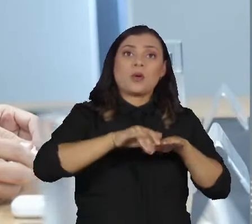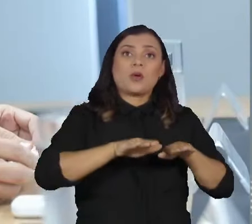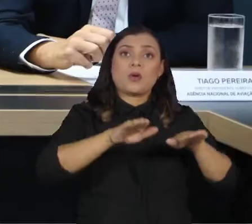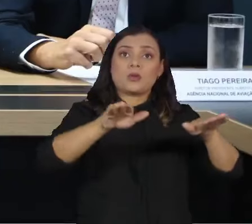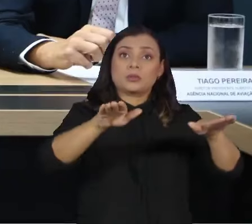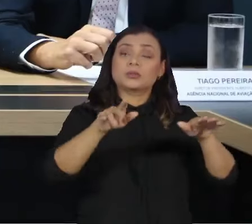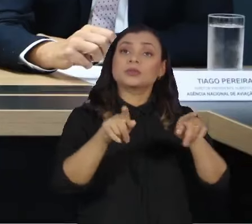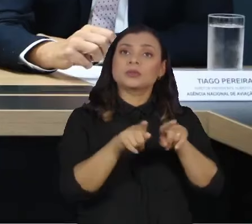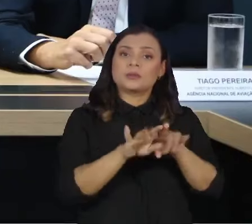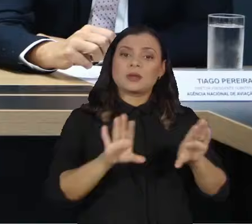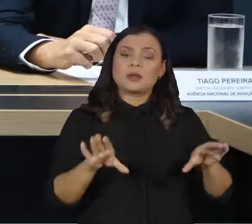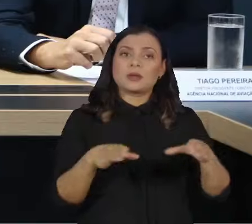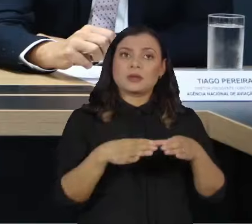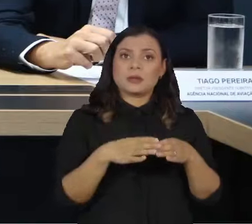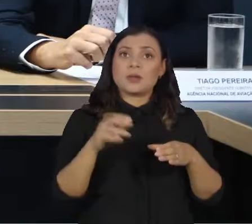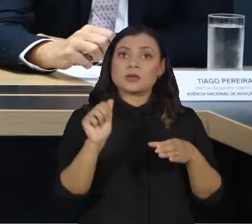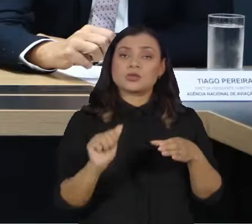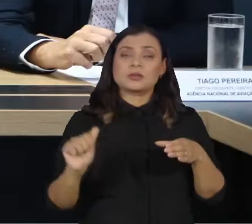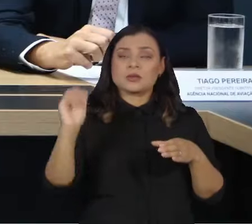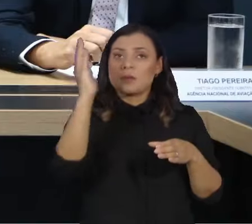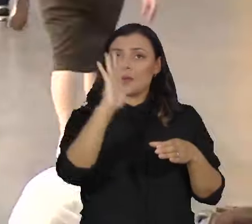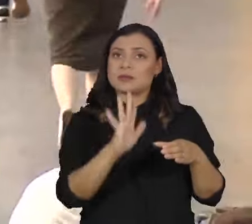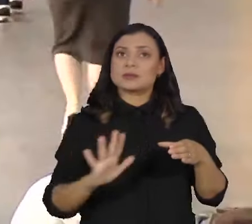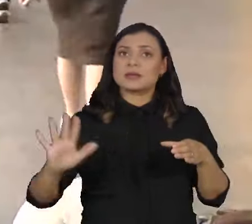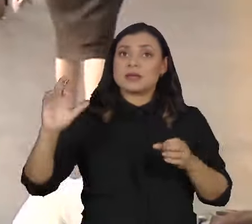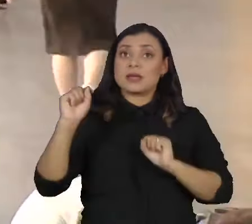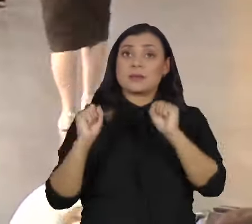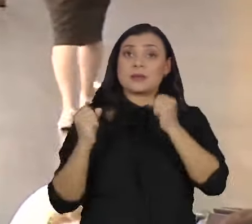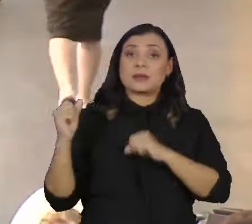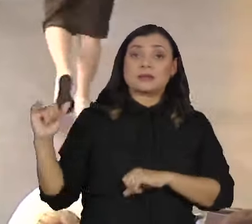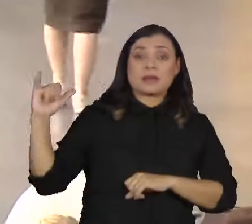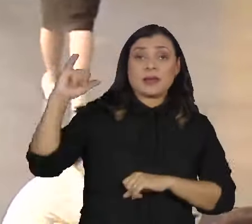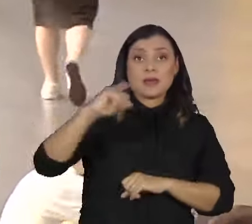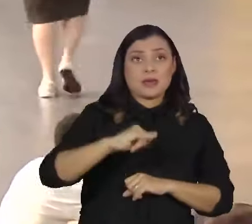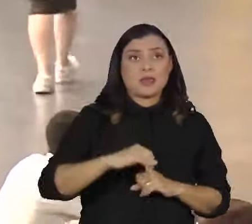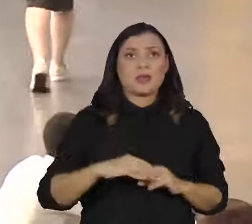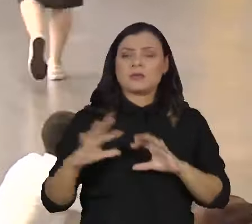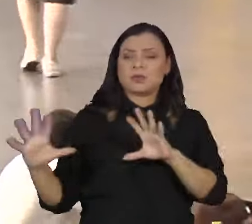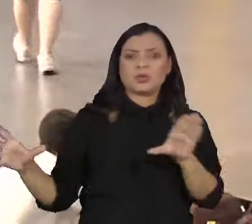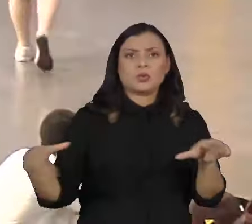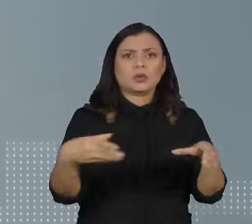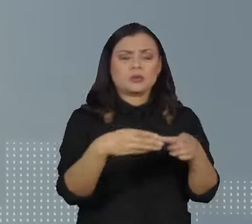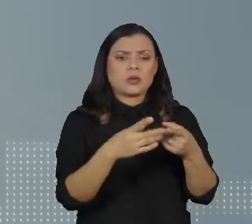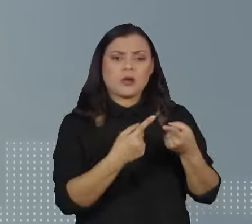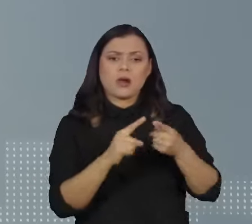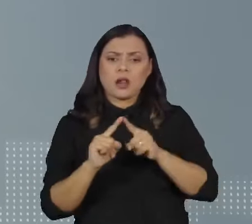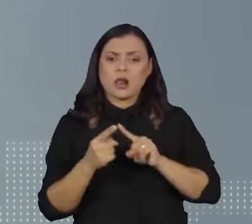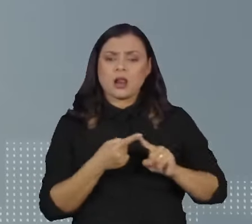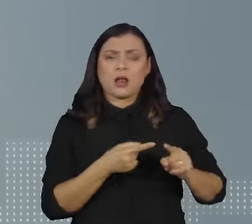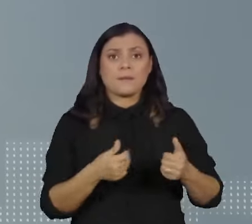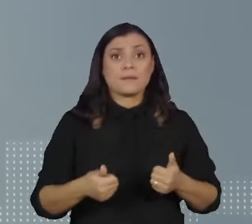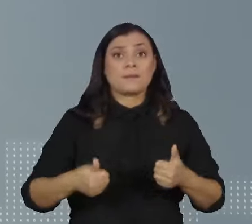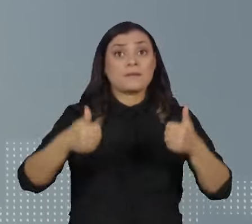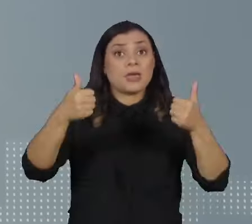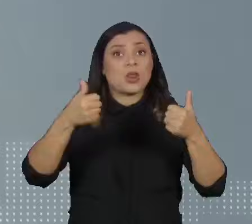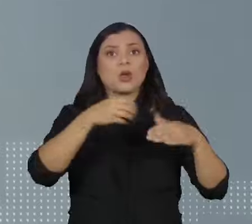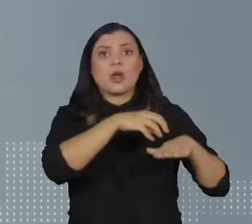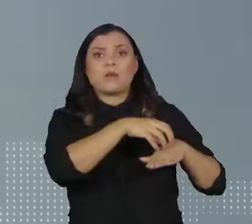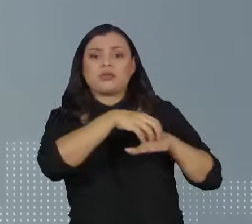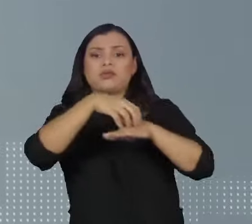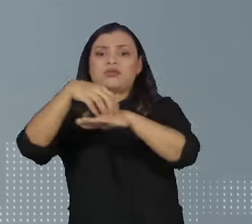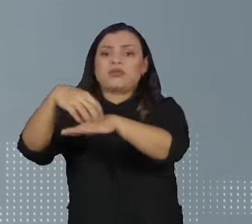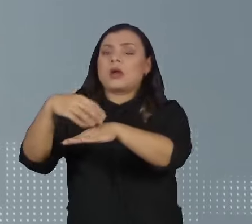de Aviação Civil e a Associação Brasileira das empresas aéreas definiram ações para melhorar o transporte de